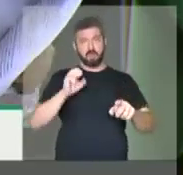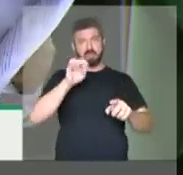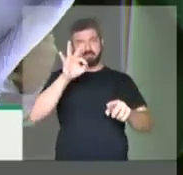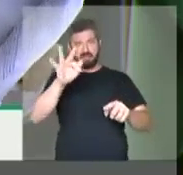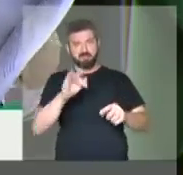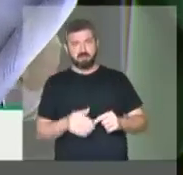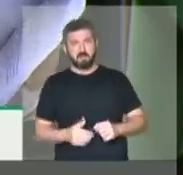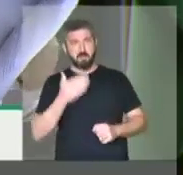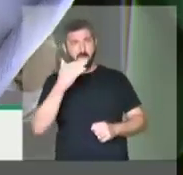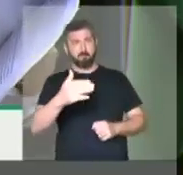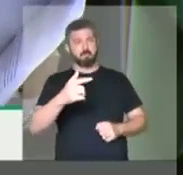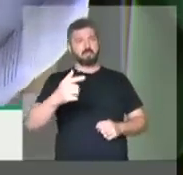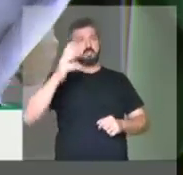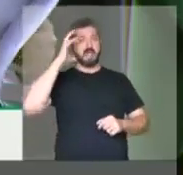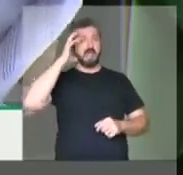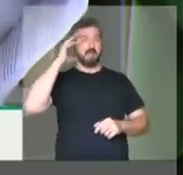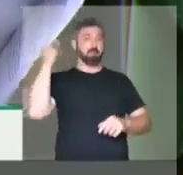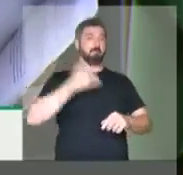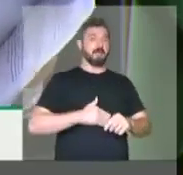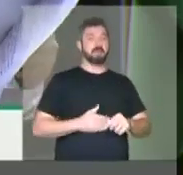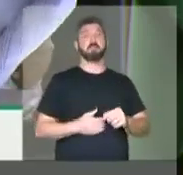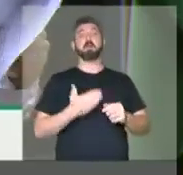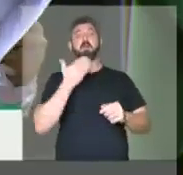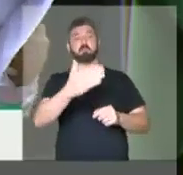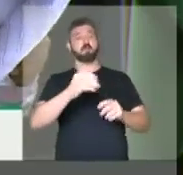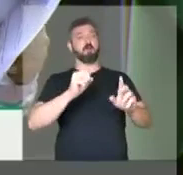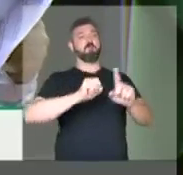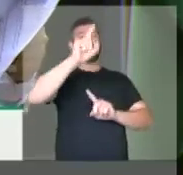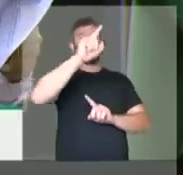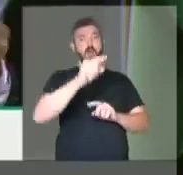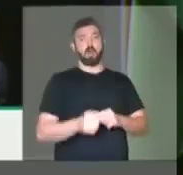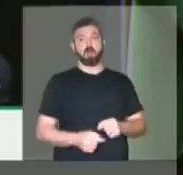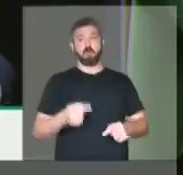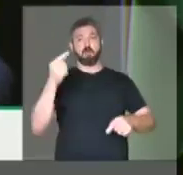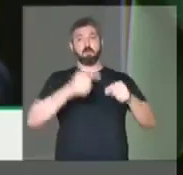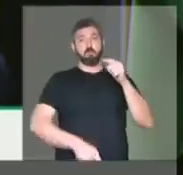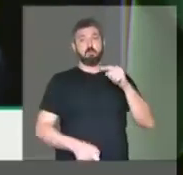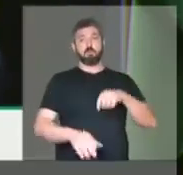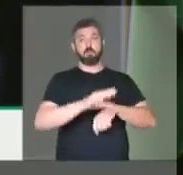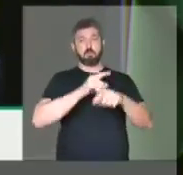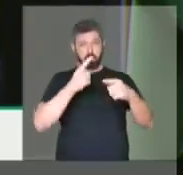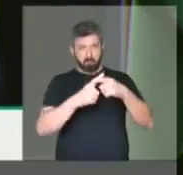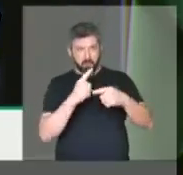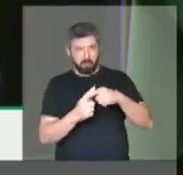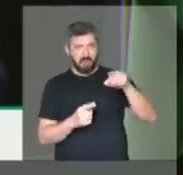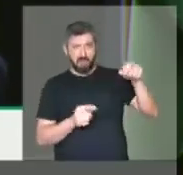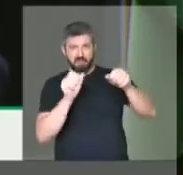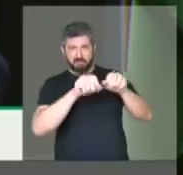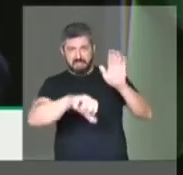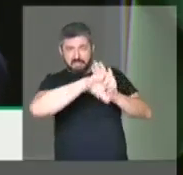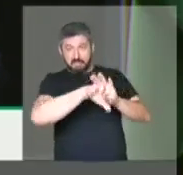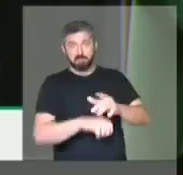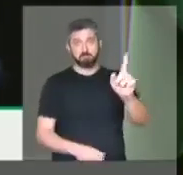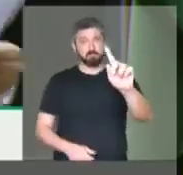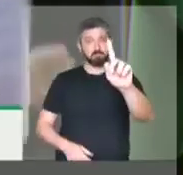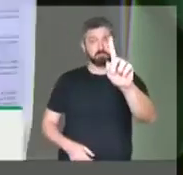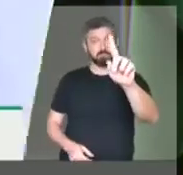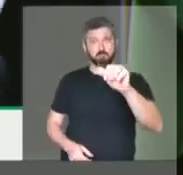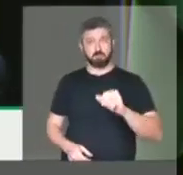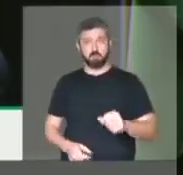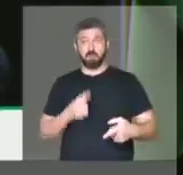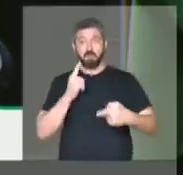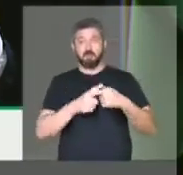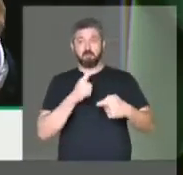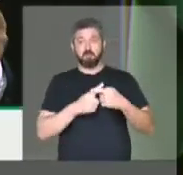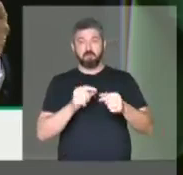Corte, pedindo-lhes a cabeça, o cargo e o impedimento constitucional, não porque praticaram crimes, não